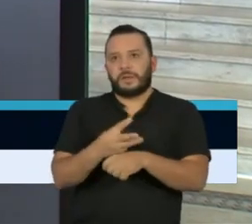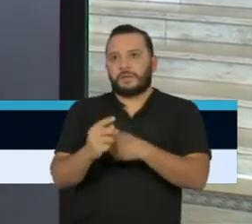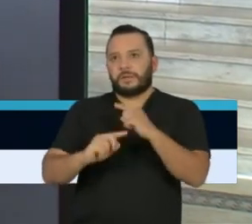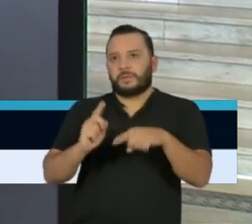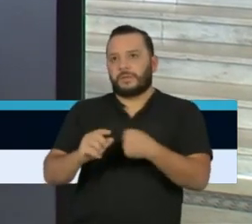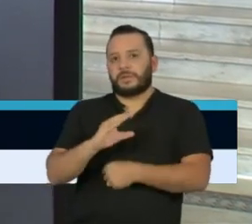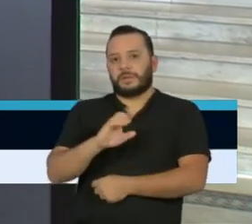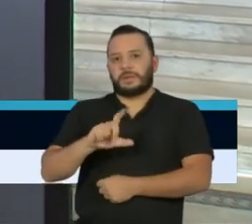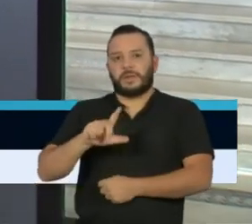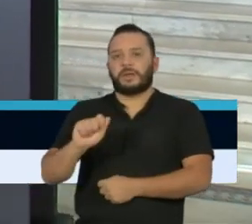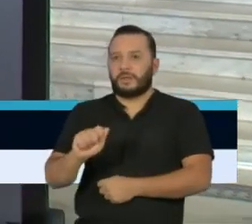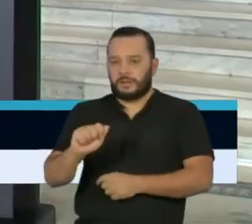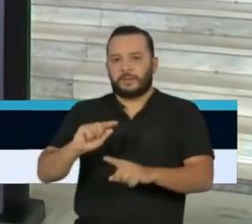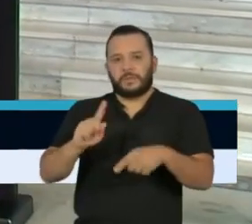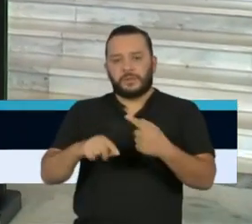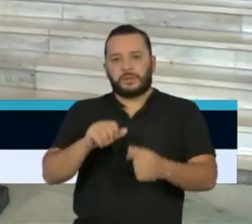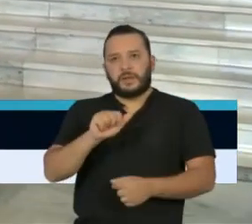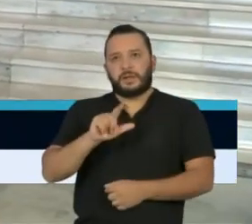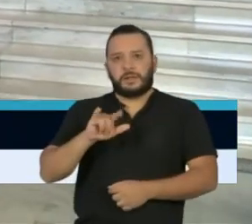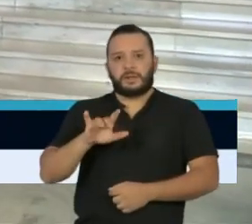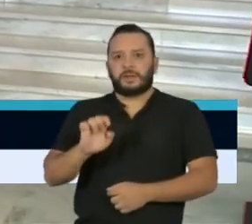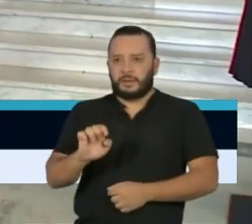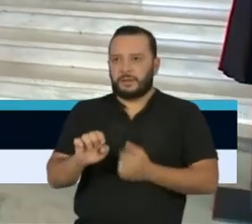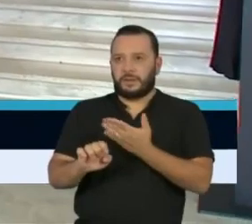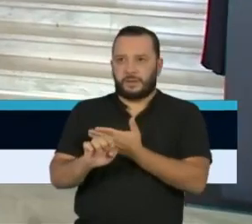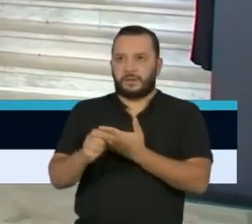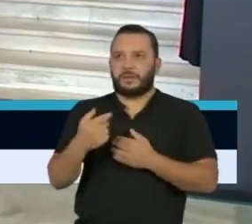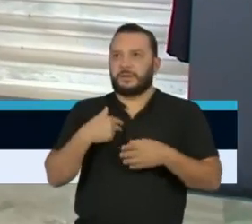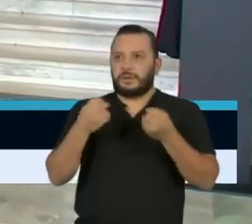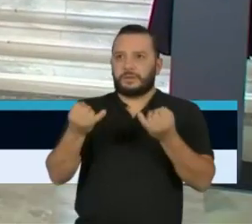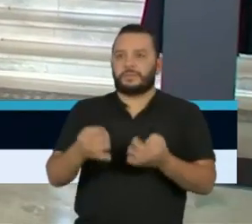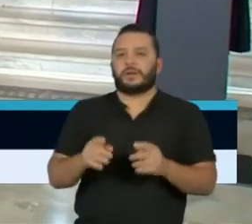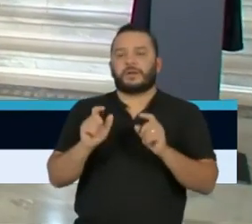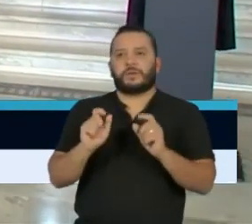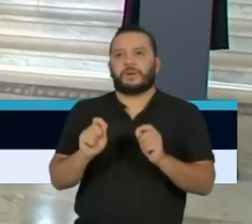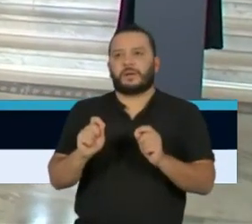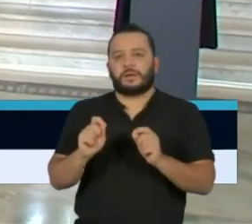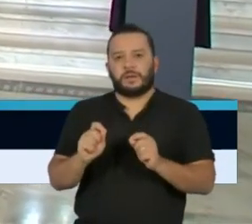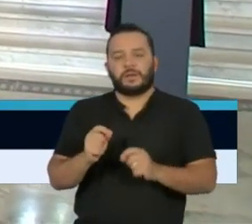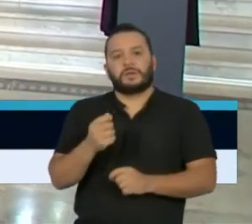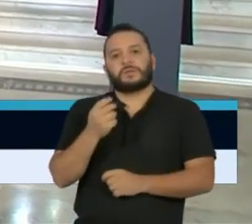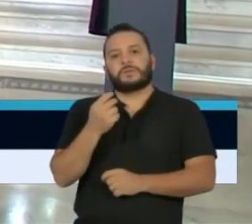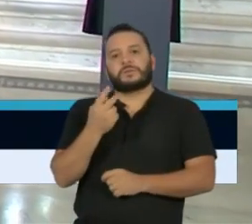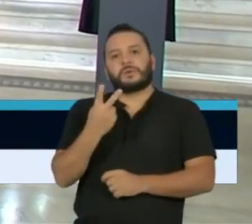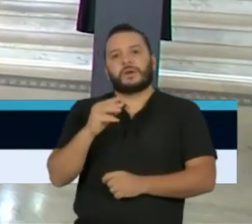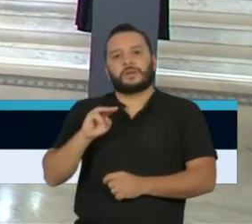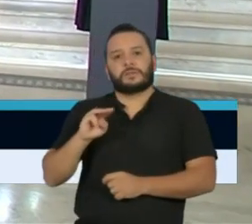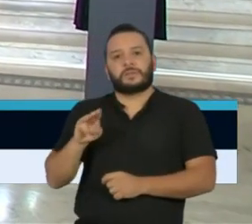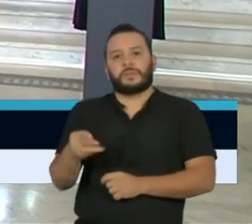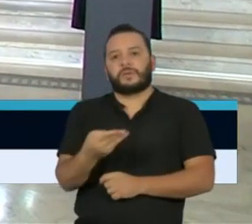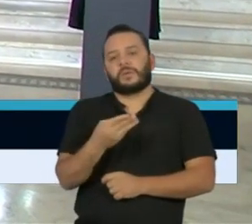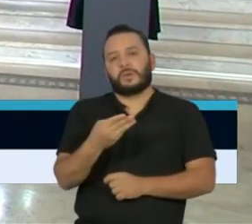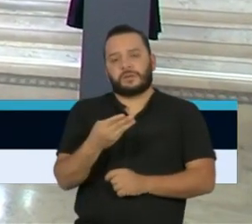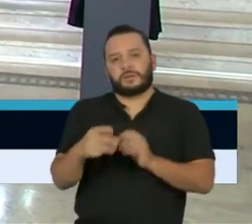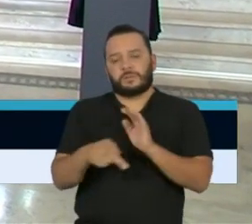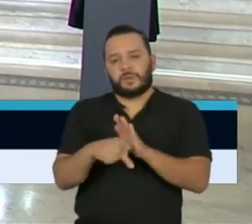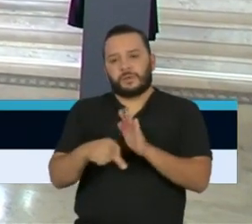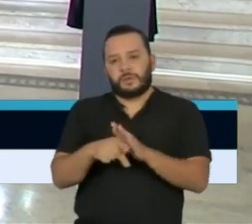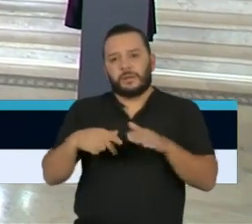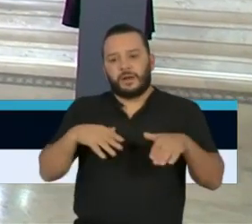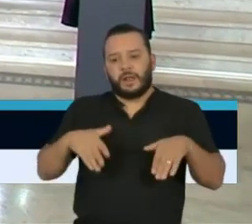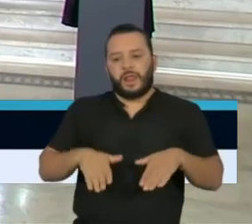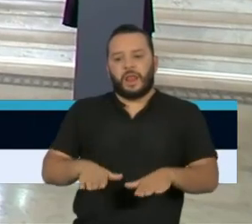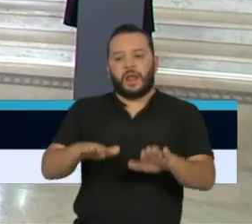você e a Aline Cardoso podem falar sobre os 2 milhões de máscaras que já começaram a ser produzidos